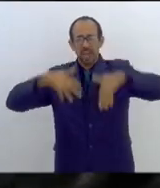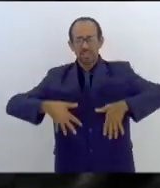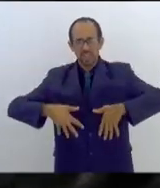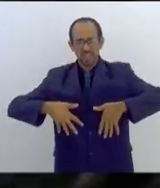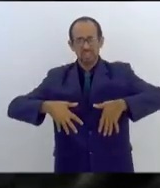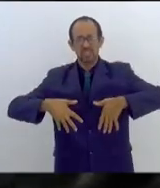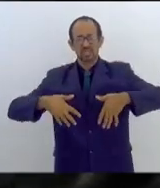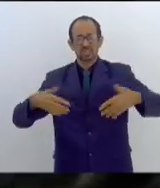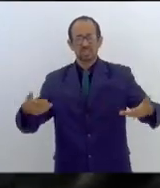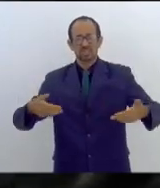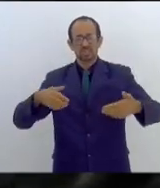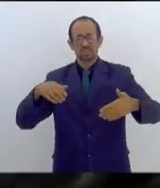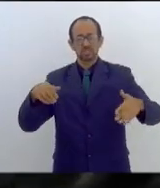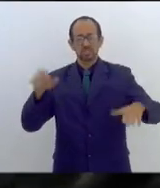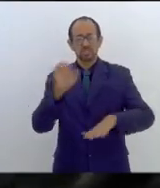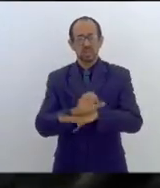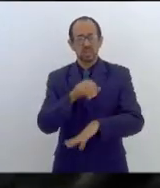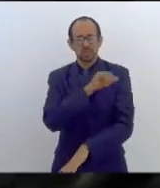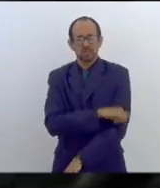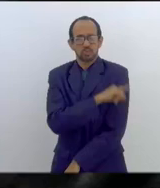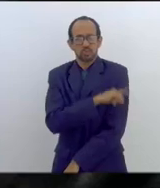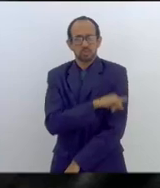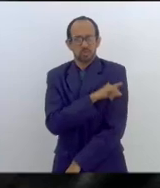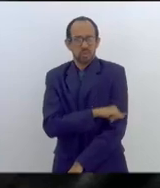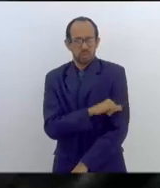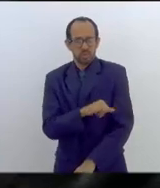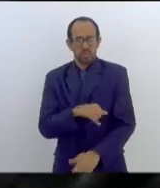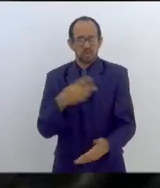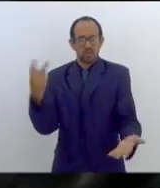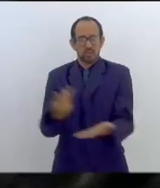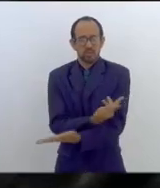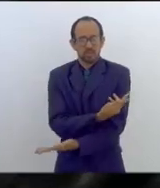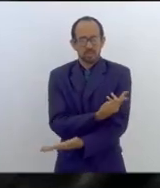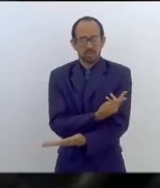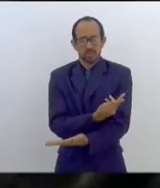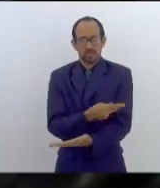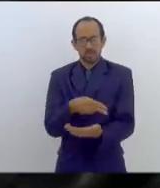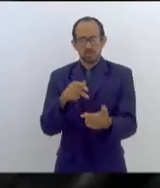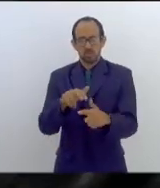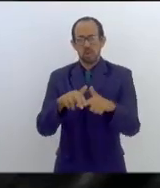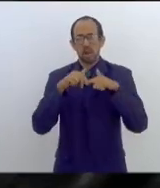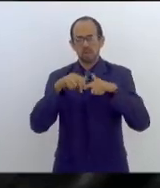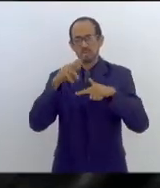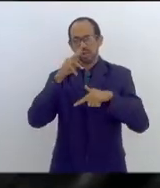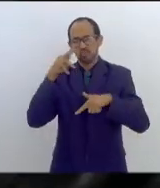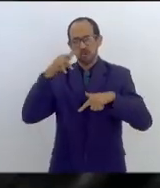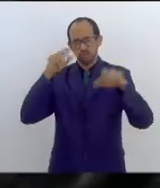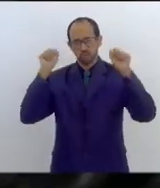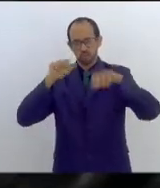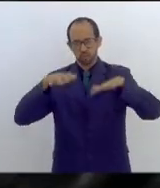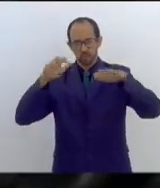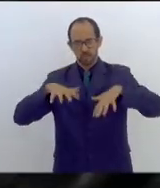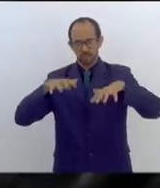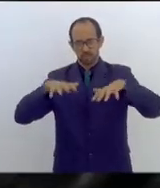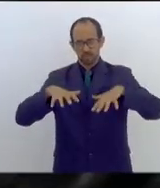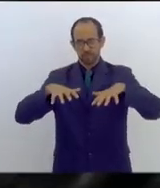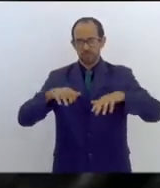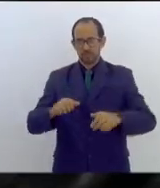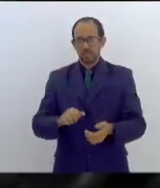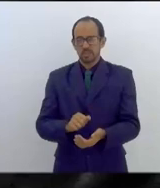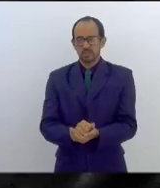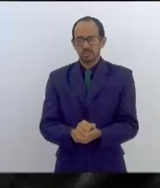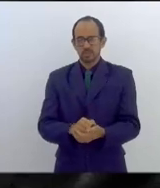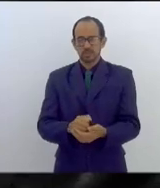do Rio de Janeiro, ocasionadas pelo forte volume de chuva. Então, nesse sentido, senhora presidente, deixar a